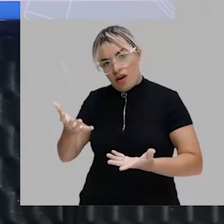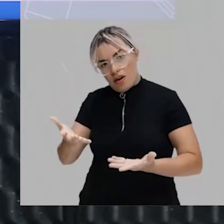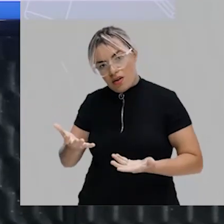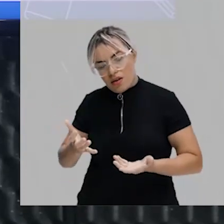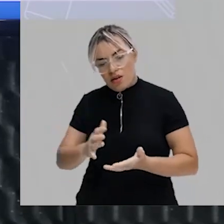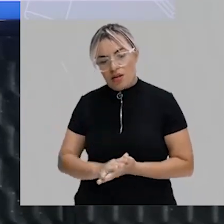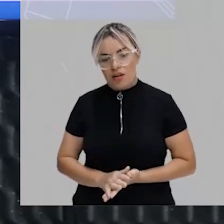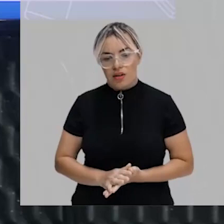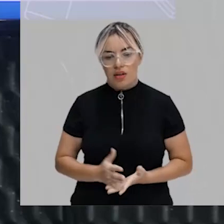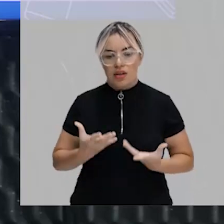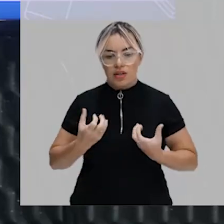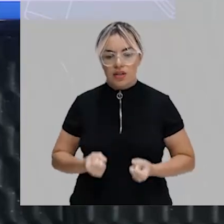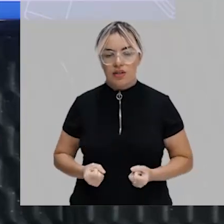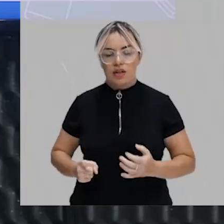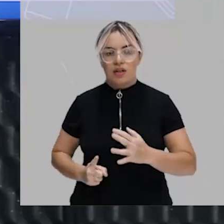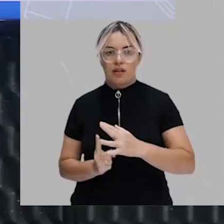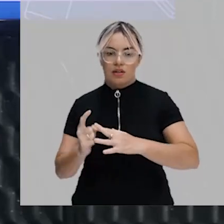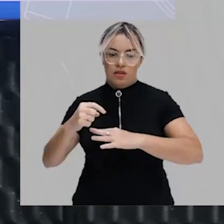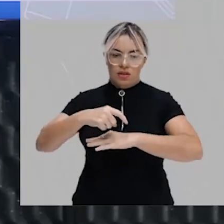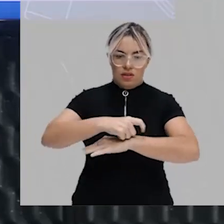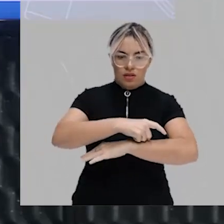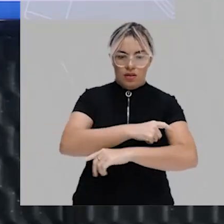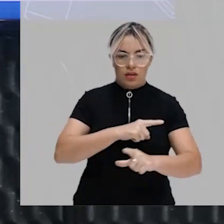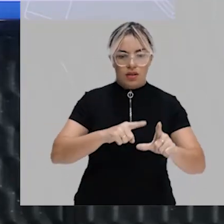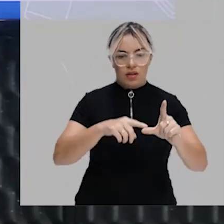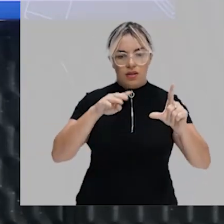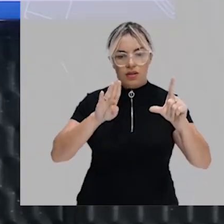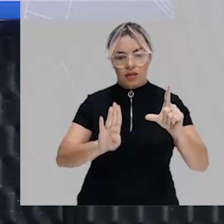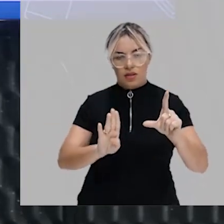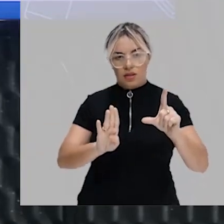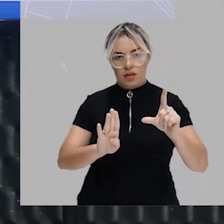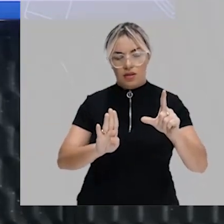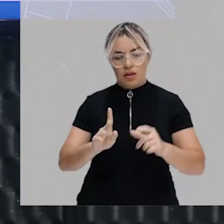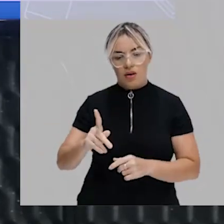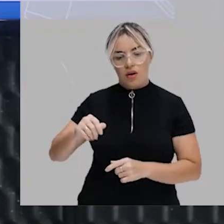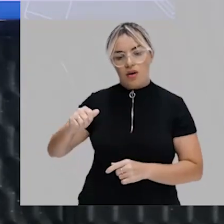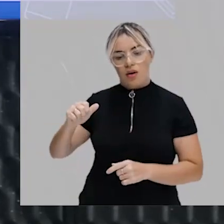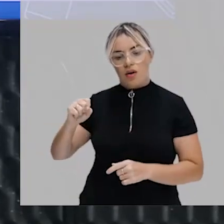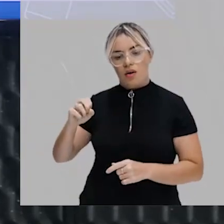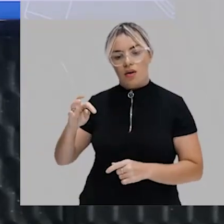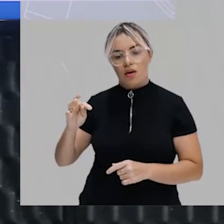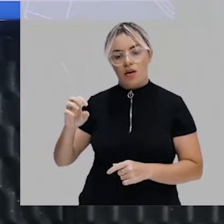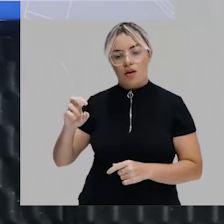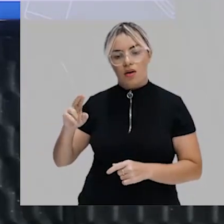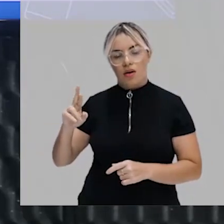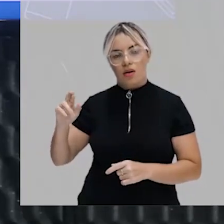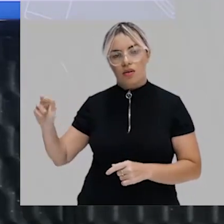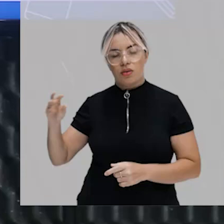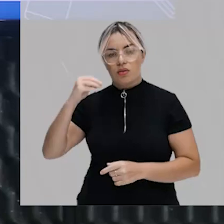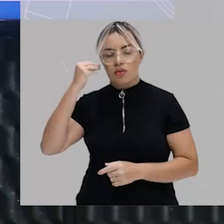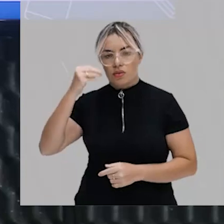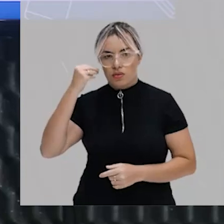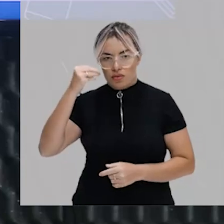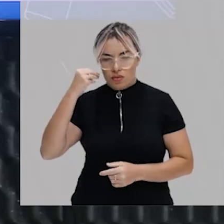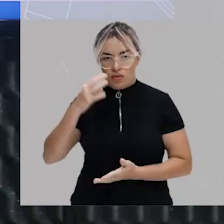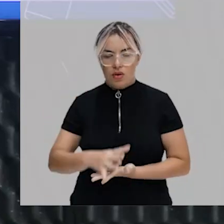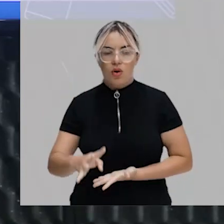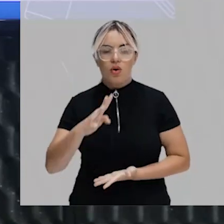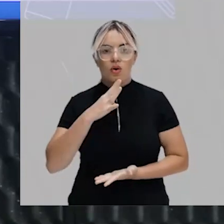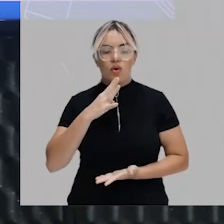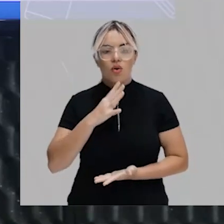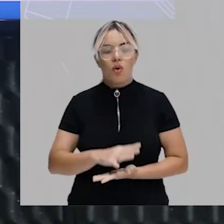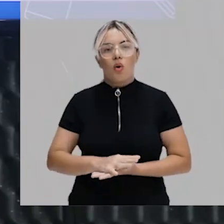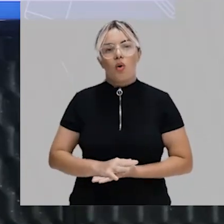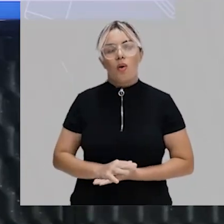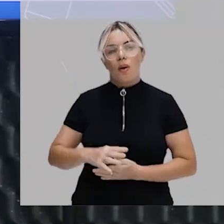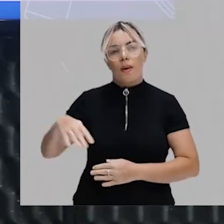Louis Pasteur? Louis Pasteur, pessoal, foi um cara que fez um experimento conhecido como o experimento do pescoço de cisne,